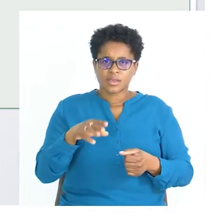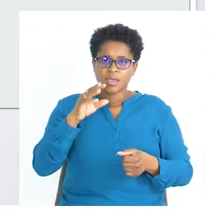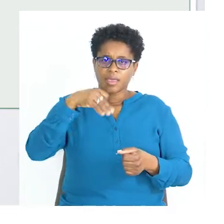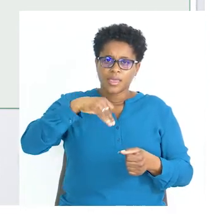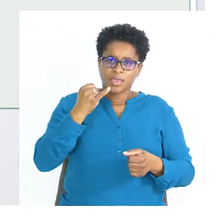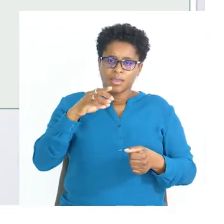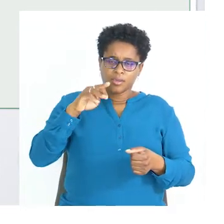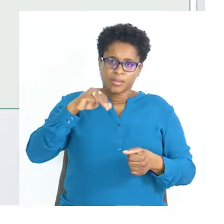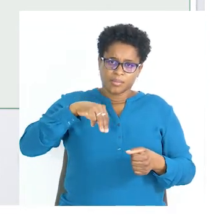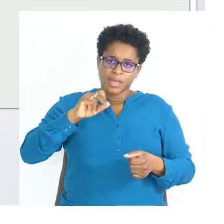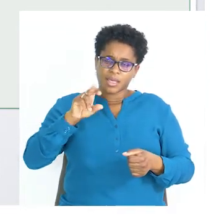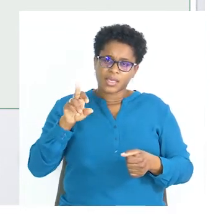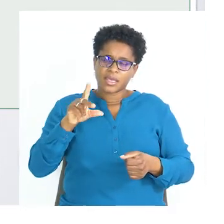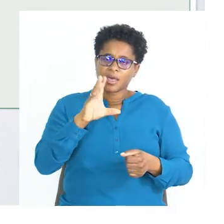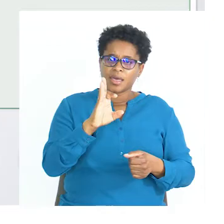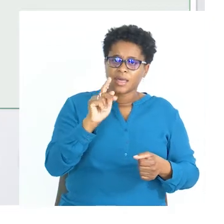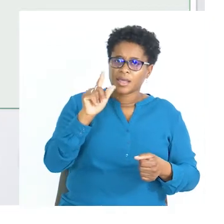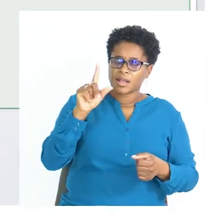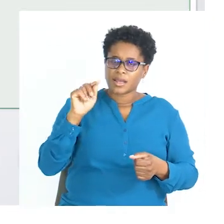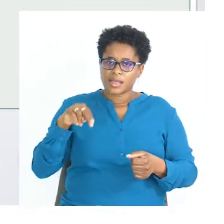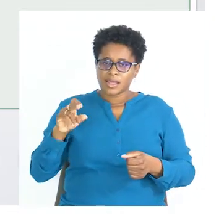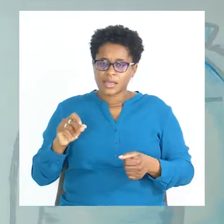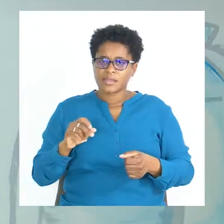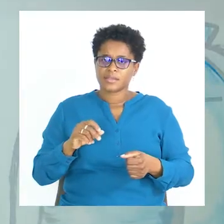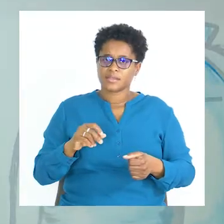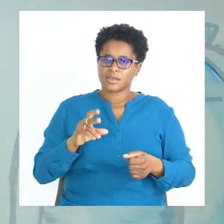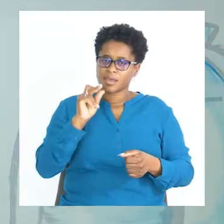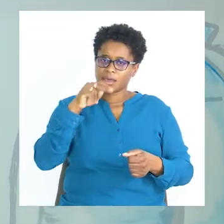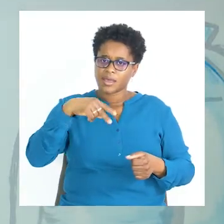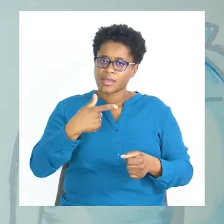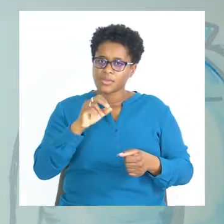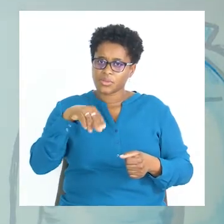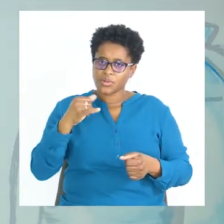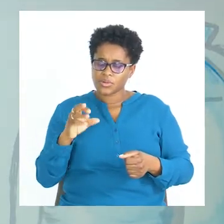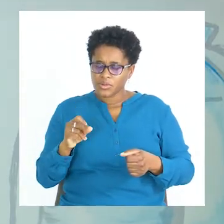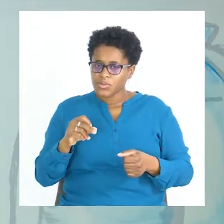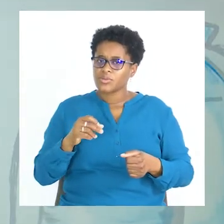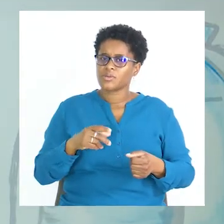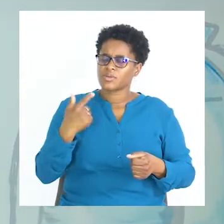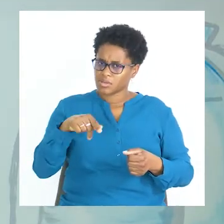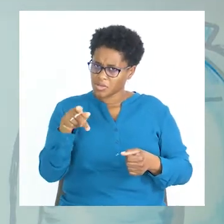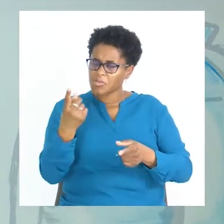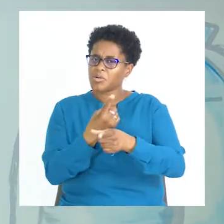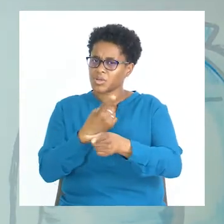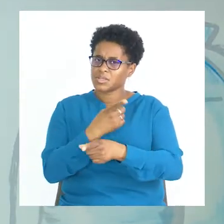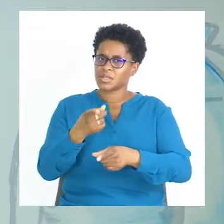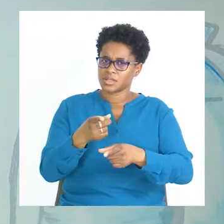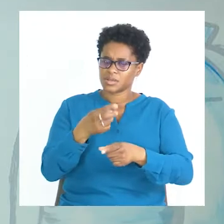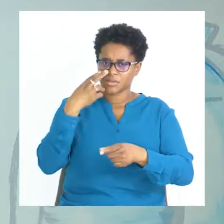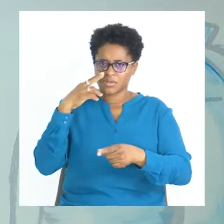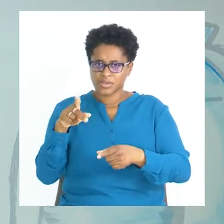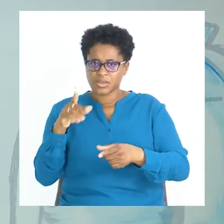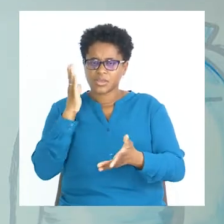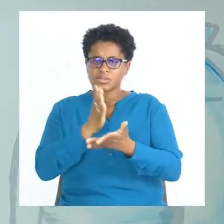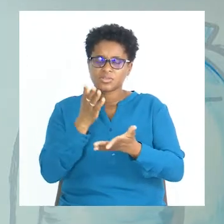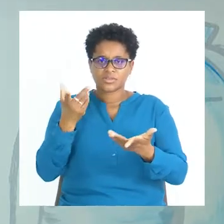amava António, que amava Helena, que não amava ninguém. Eu nem deixo alguma coisa ali. Então, repara que aqui o foco é